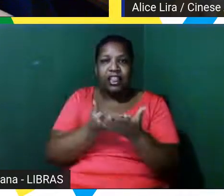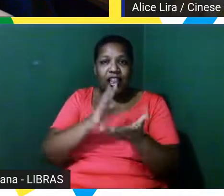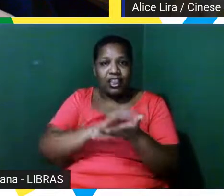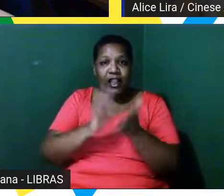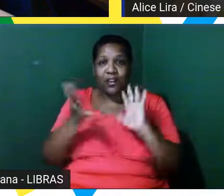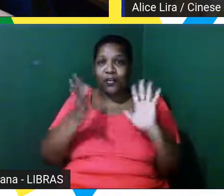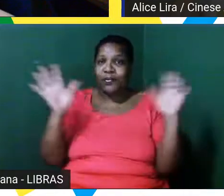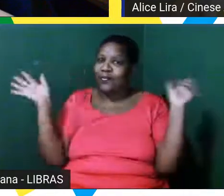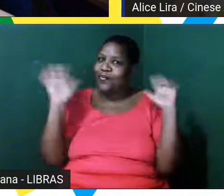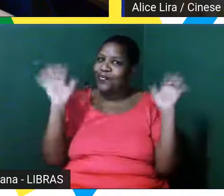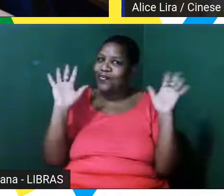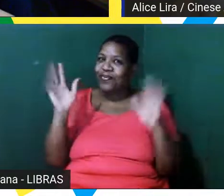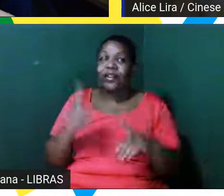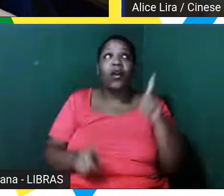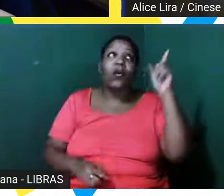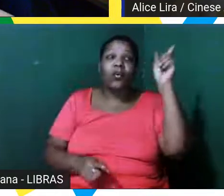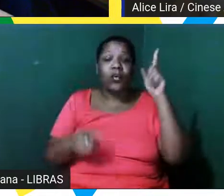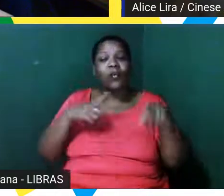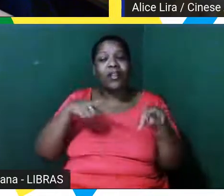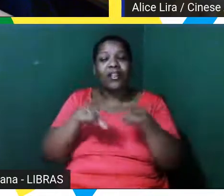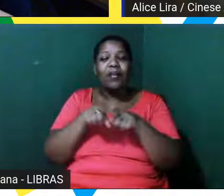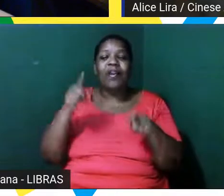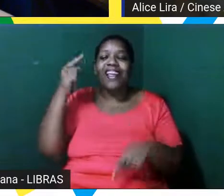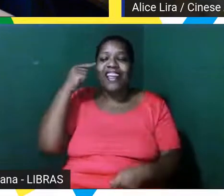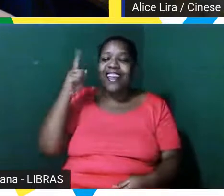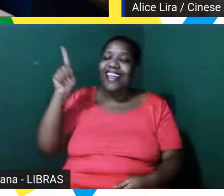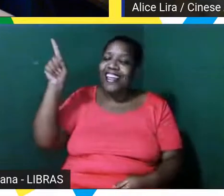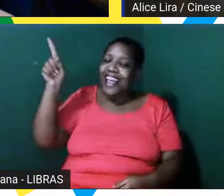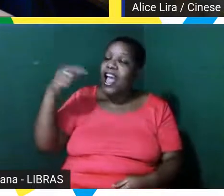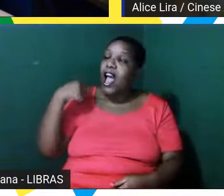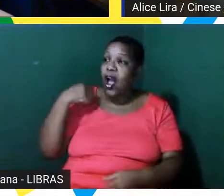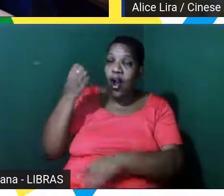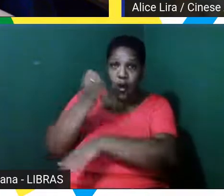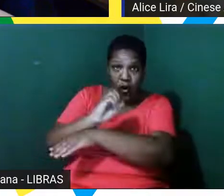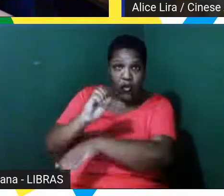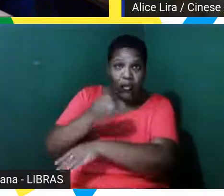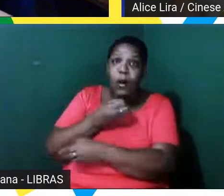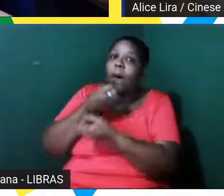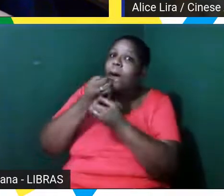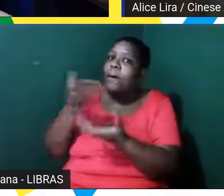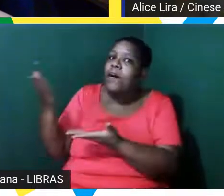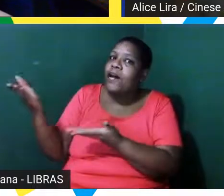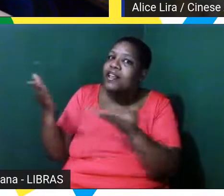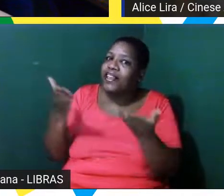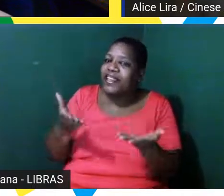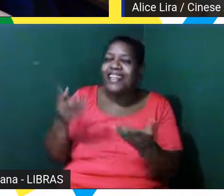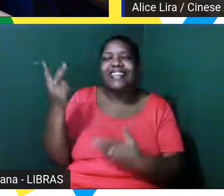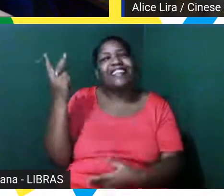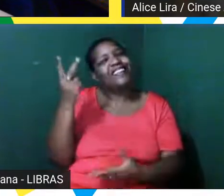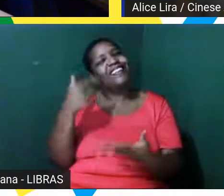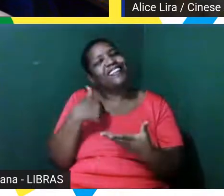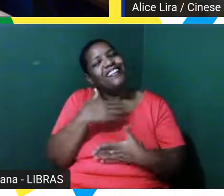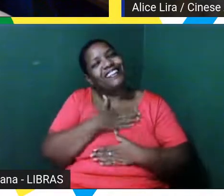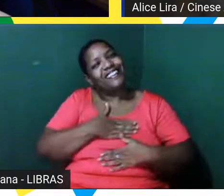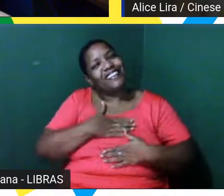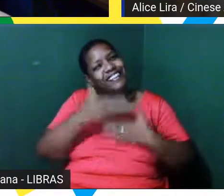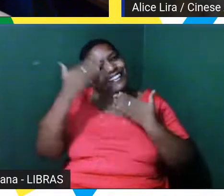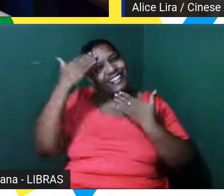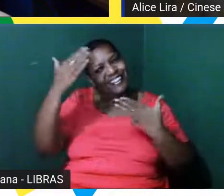Moreira vai estar ministrando a oficina boas-vindas meus queridos e queridas